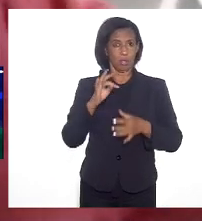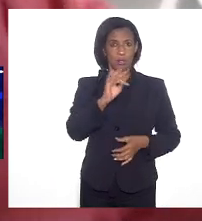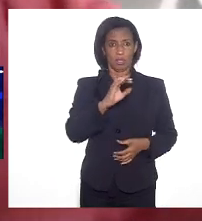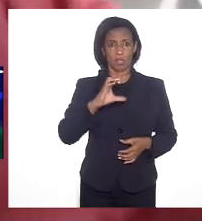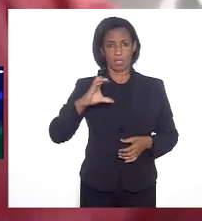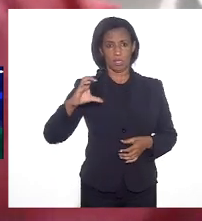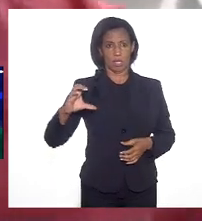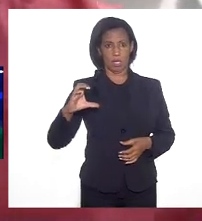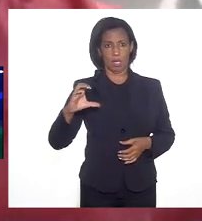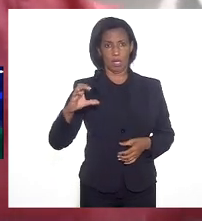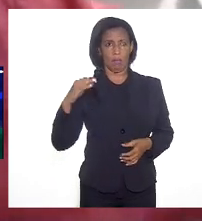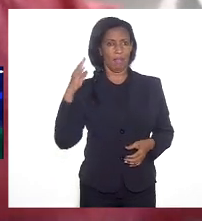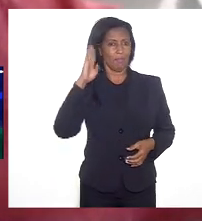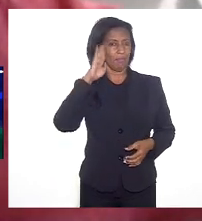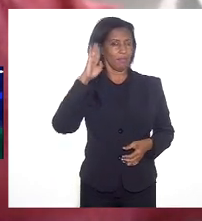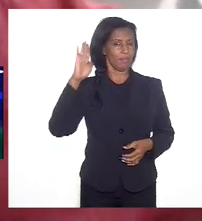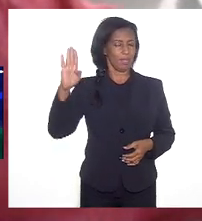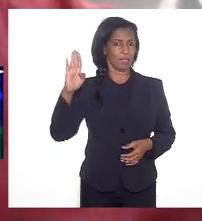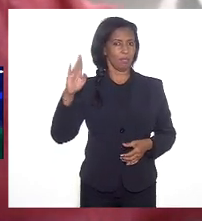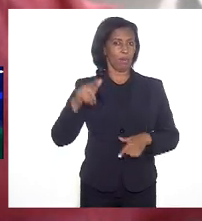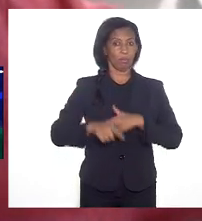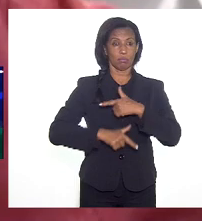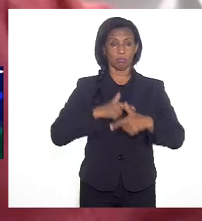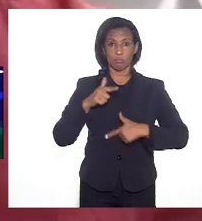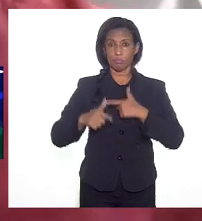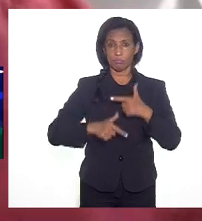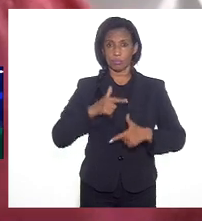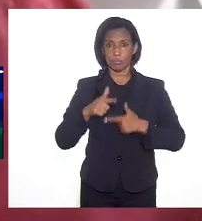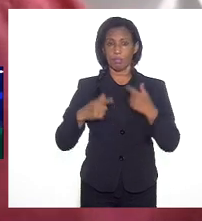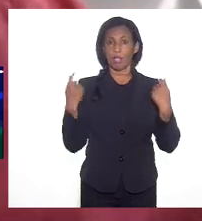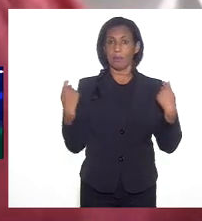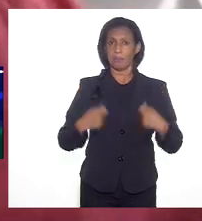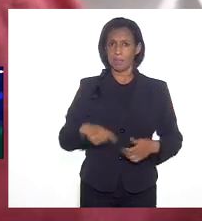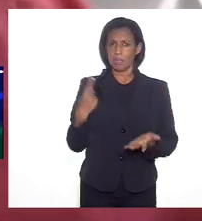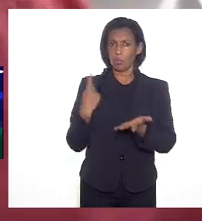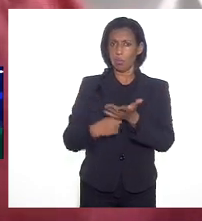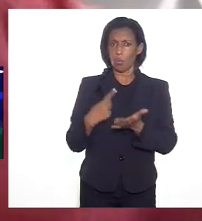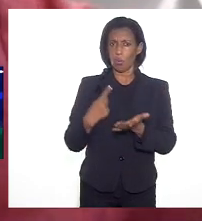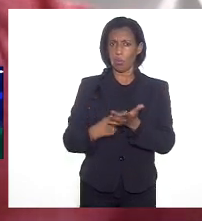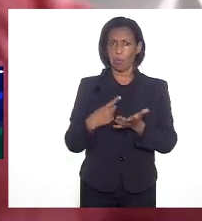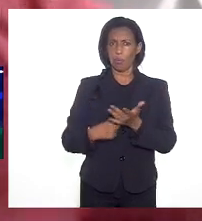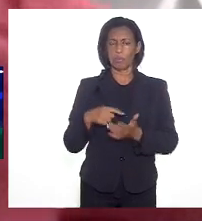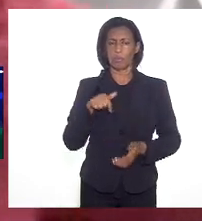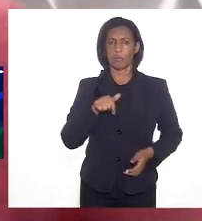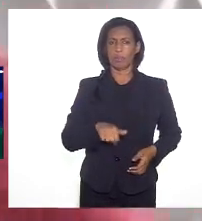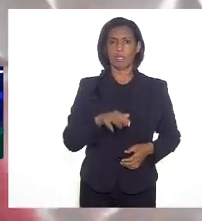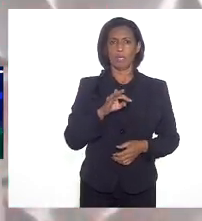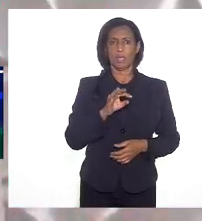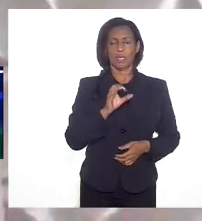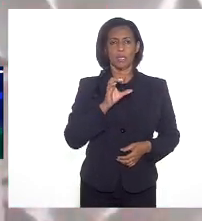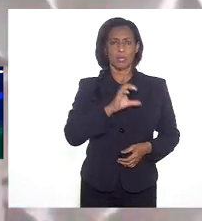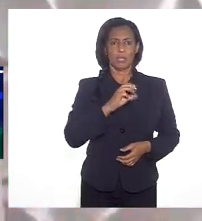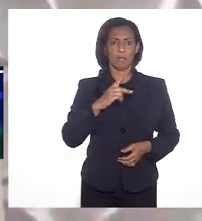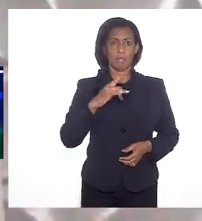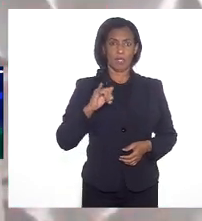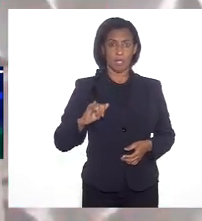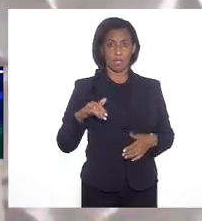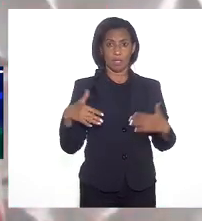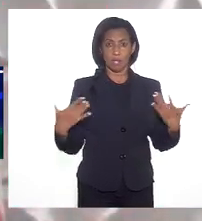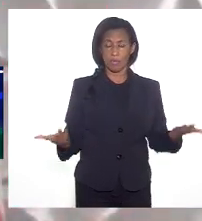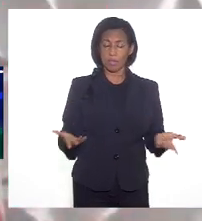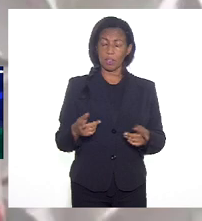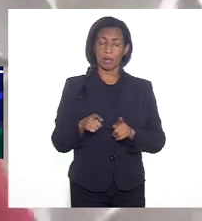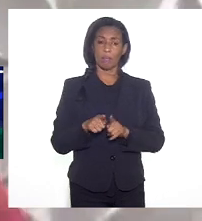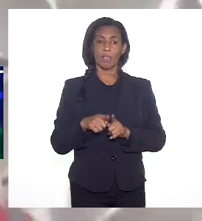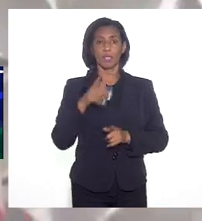comando é fundamental é um trabalho e deve ser um compromisso dessa CPI e finalmente a CPI das